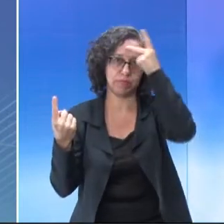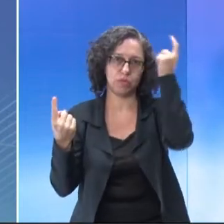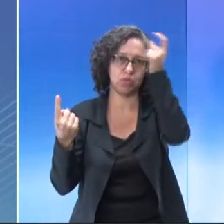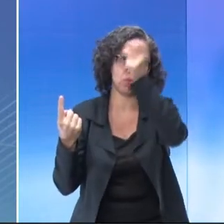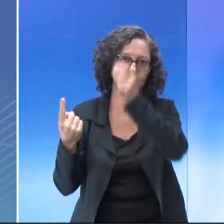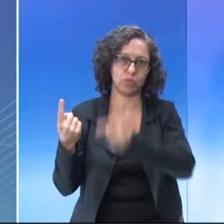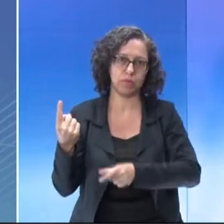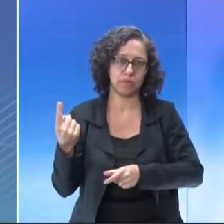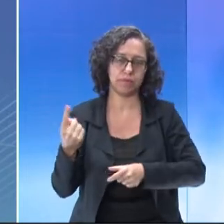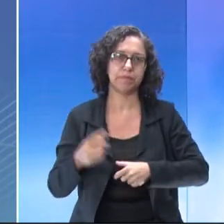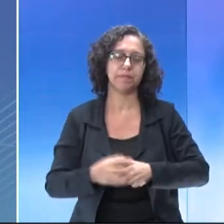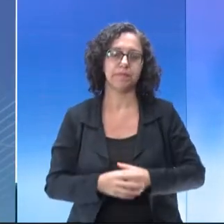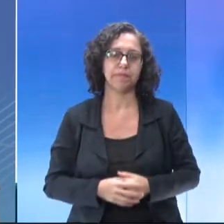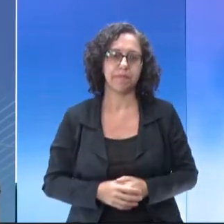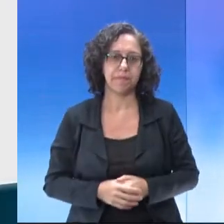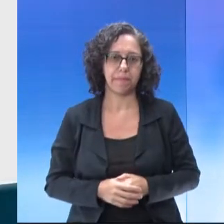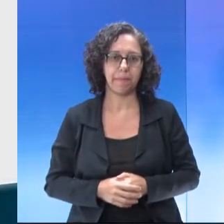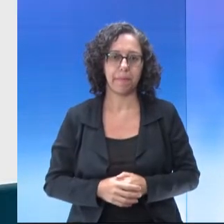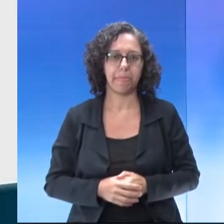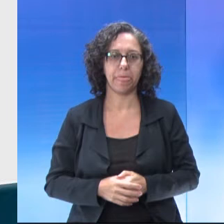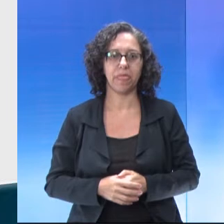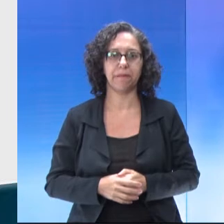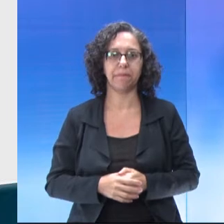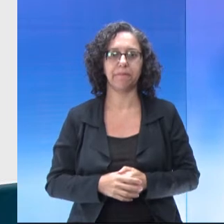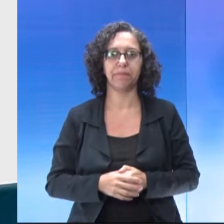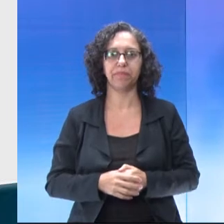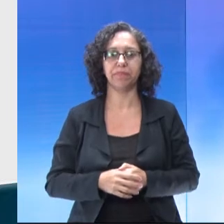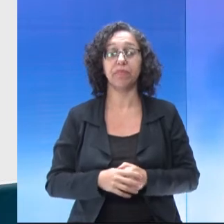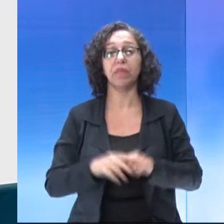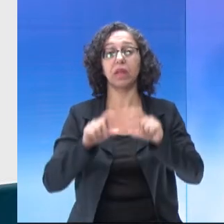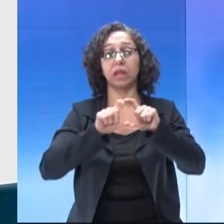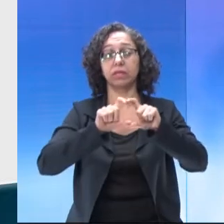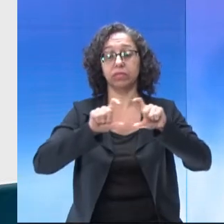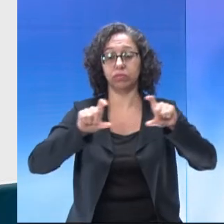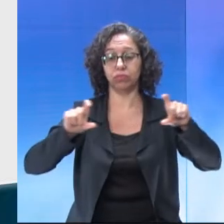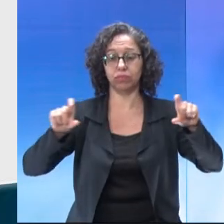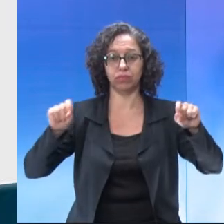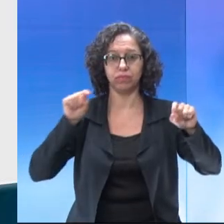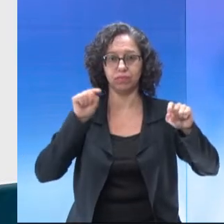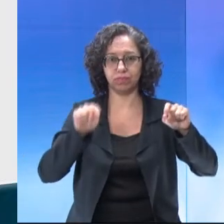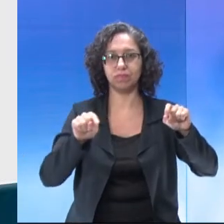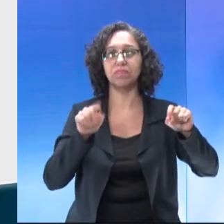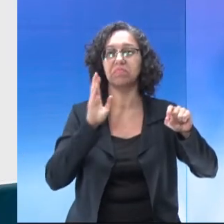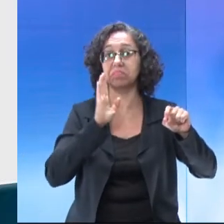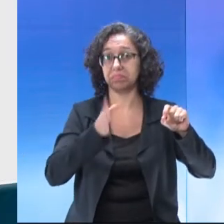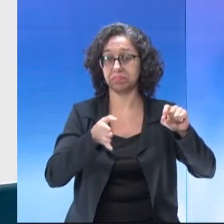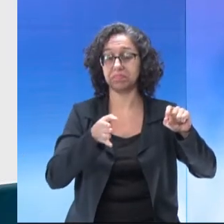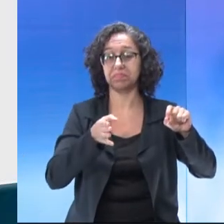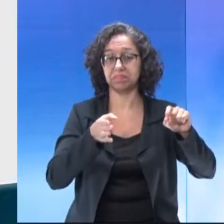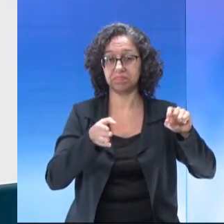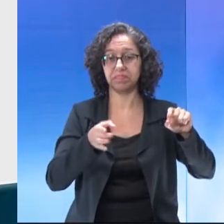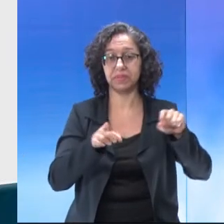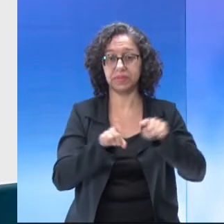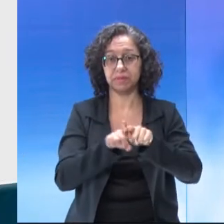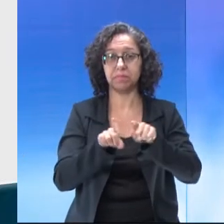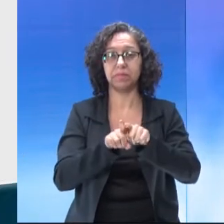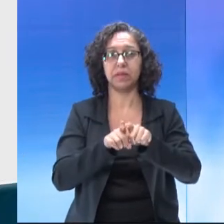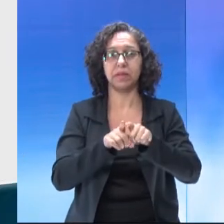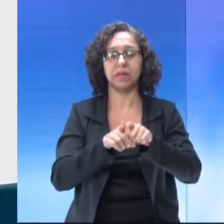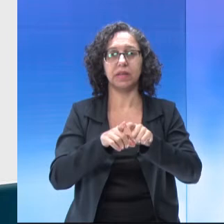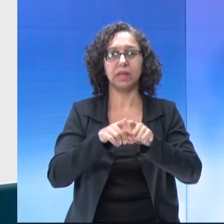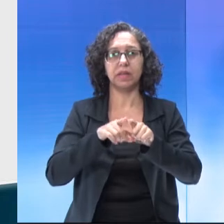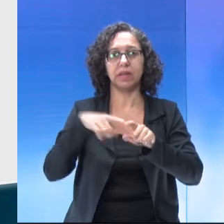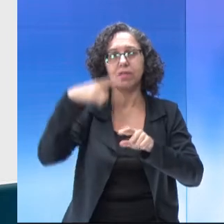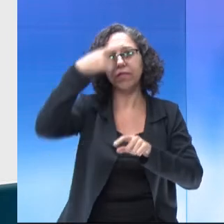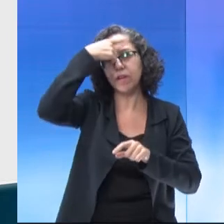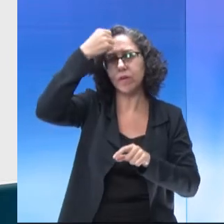personagem. Nós temos as citações diretas, isso a gente usa muito no mundo acadêmico, né? E também no ensino médio, também, quando a